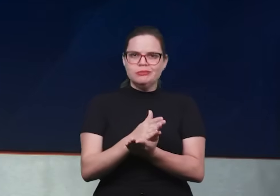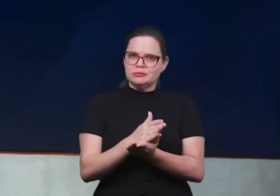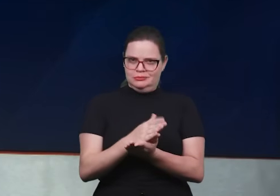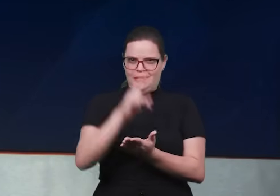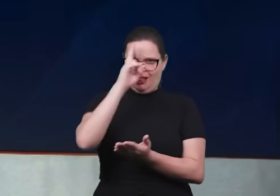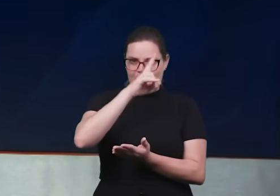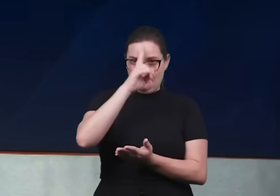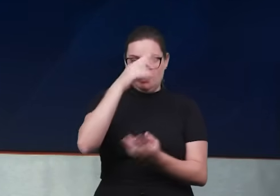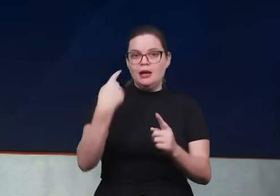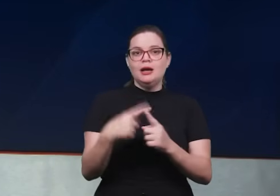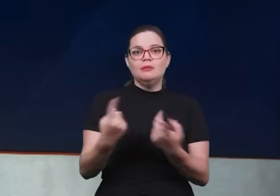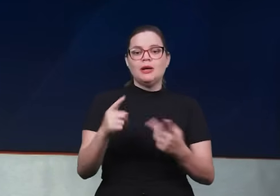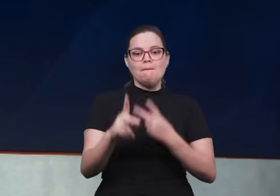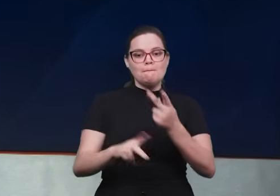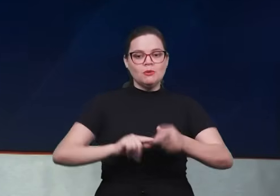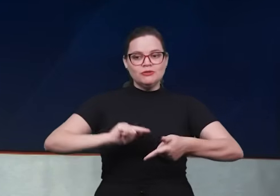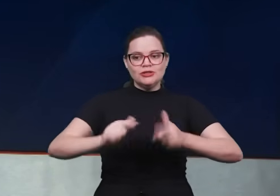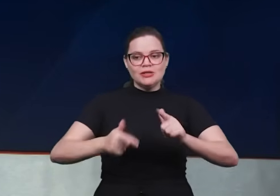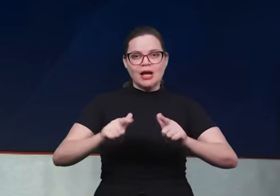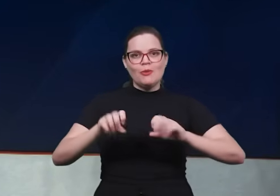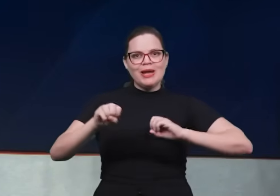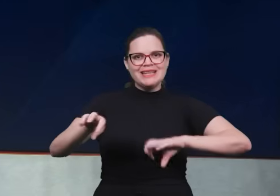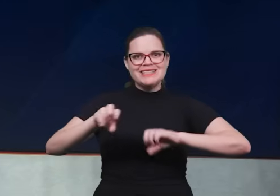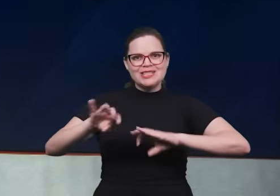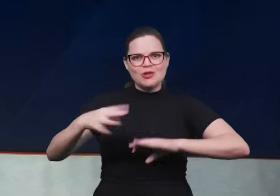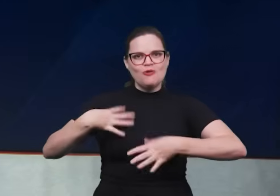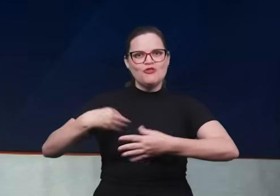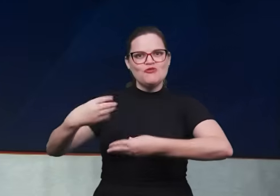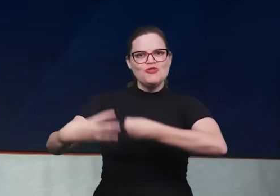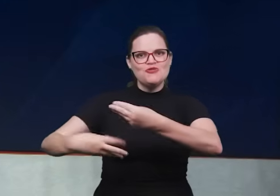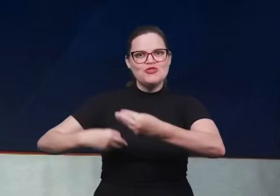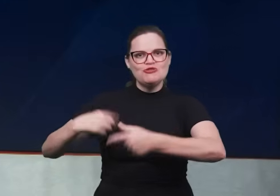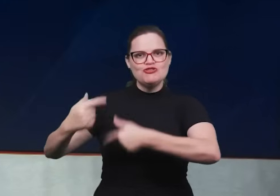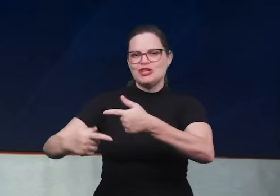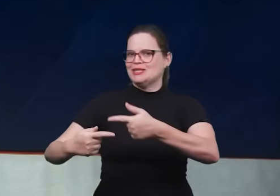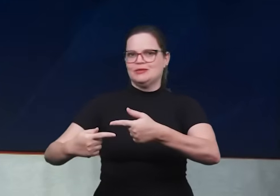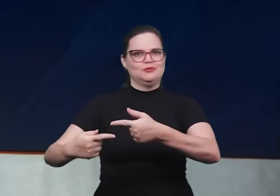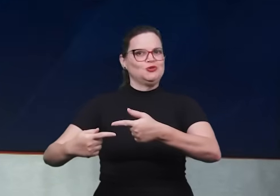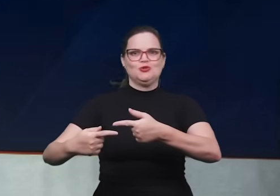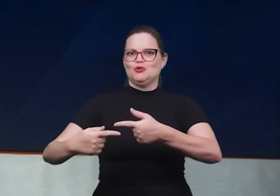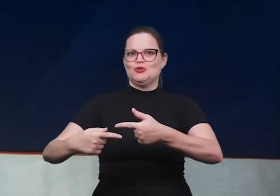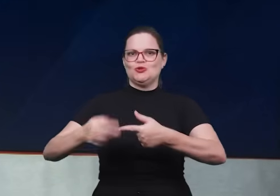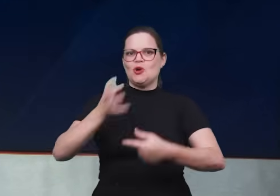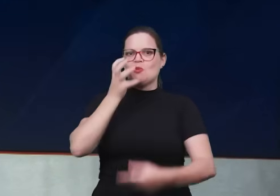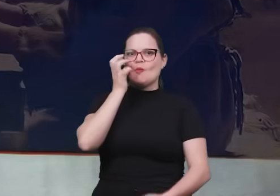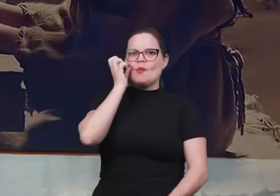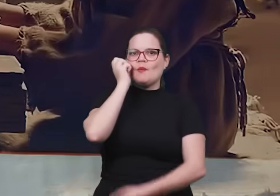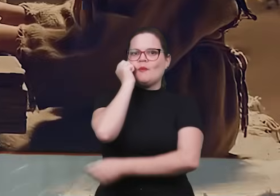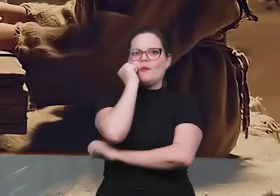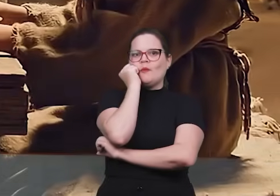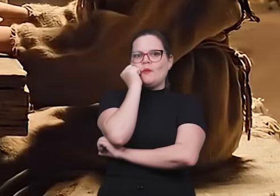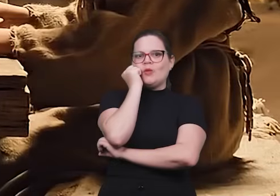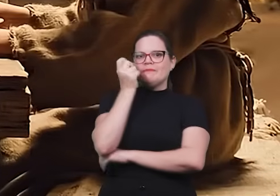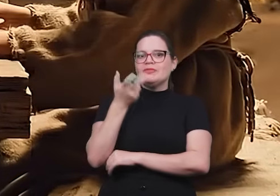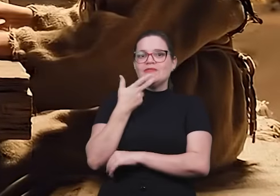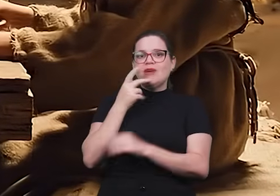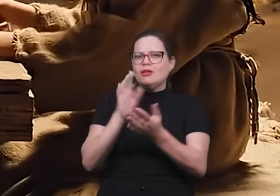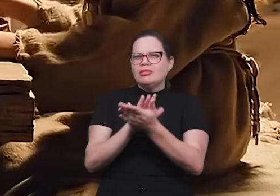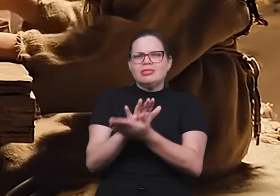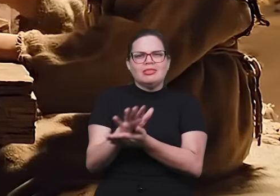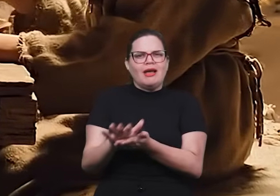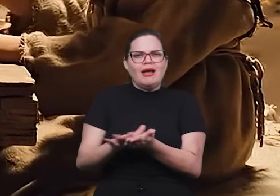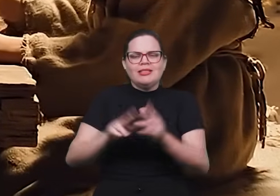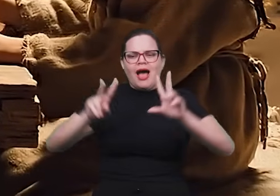transmitiu aos seus filhos uma herança espiritual. Israel não falou aos seus filhos sobre o Senhor